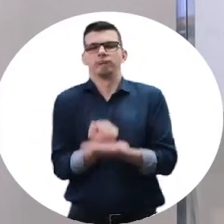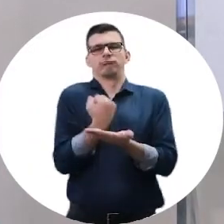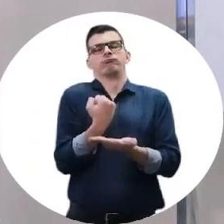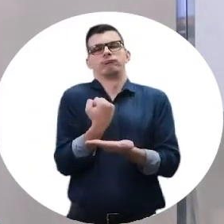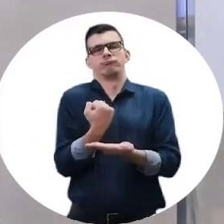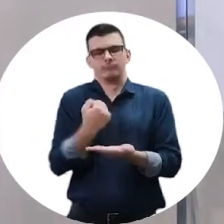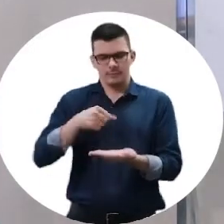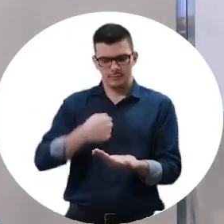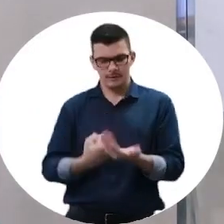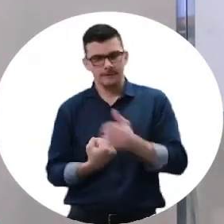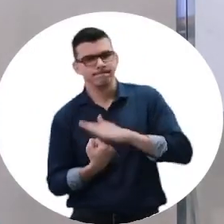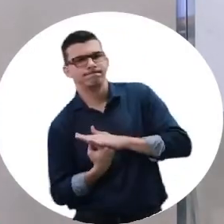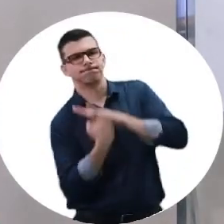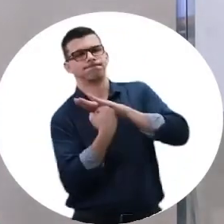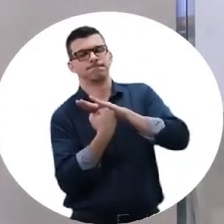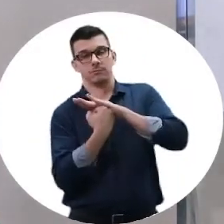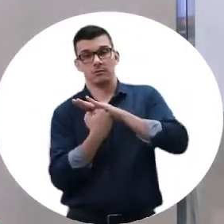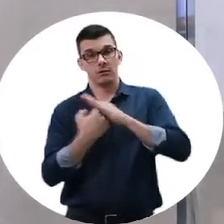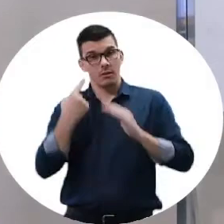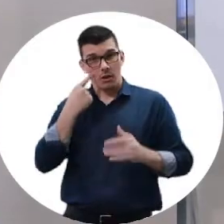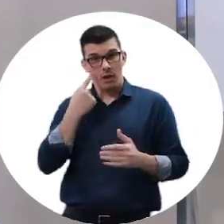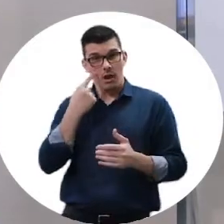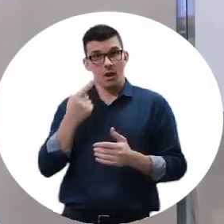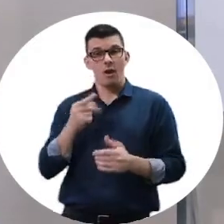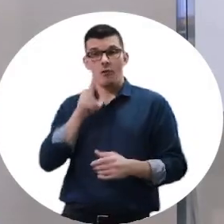mim, que é o N mais N.